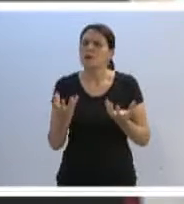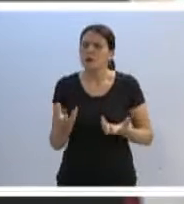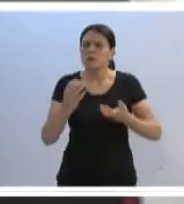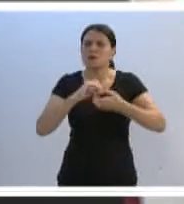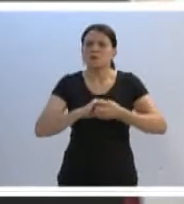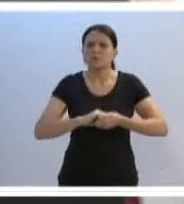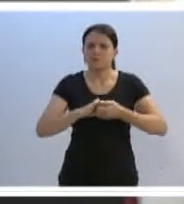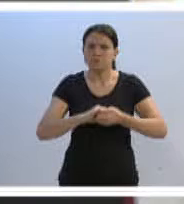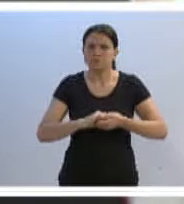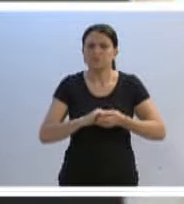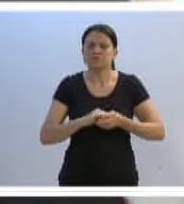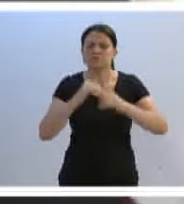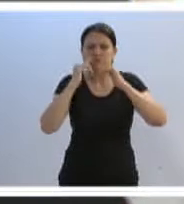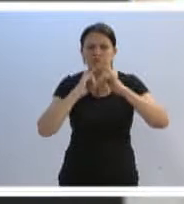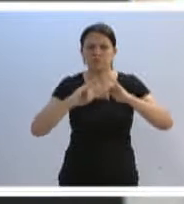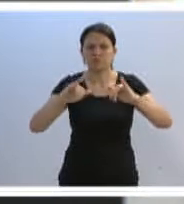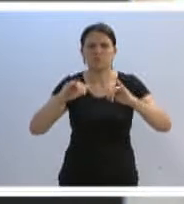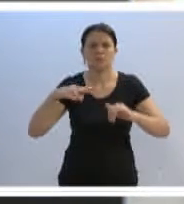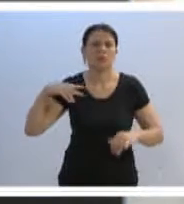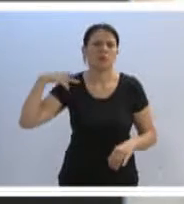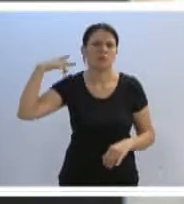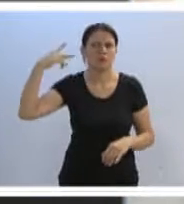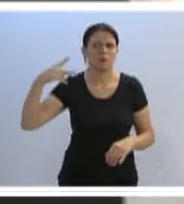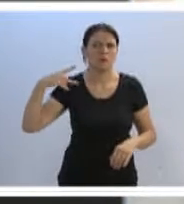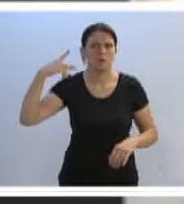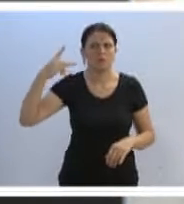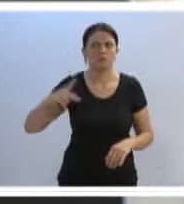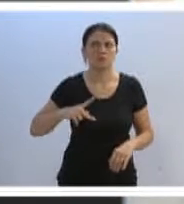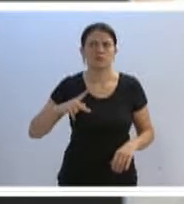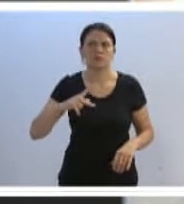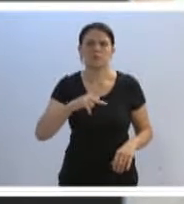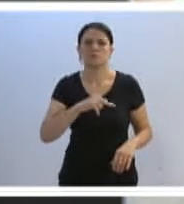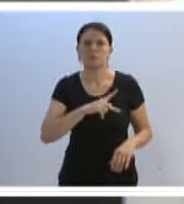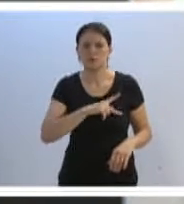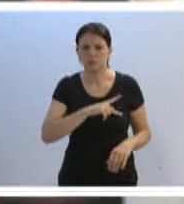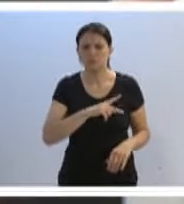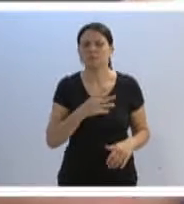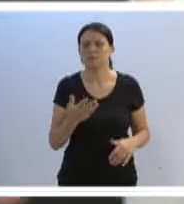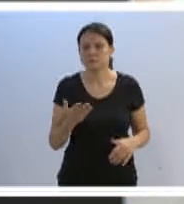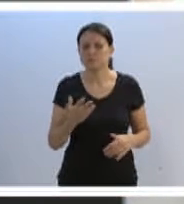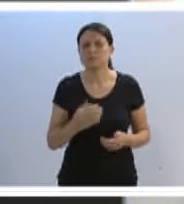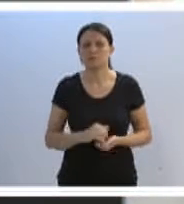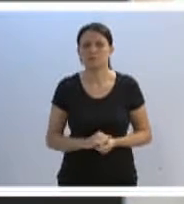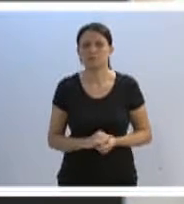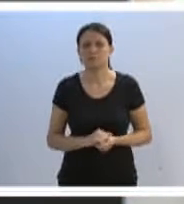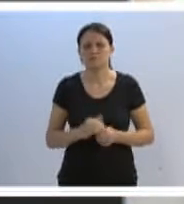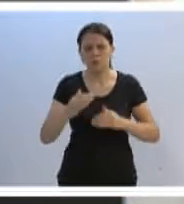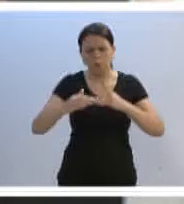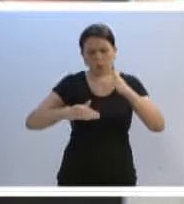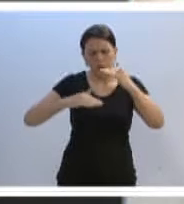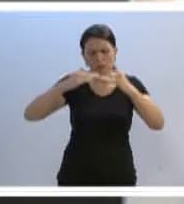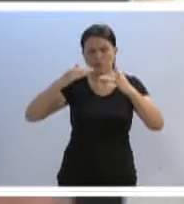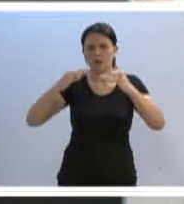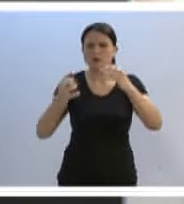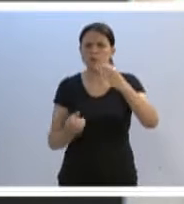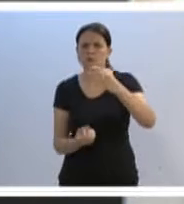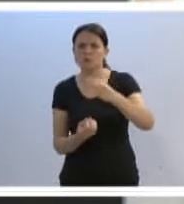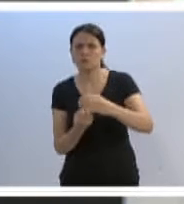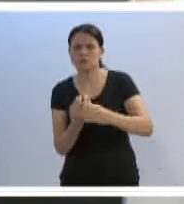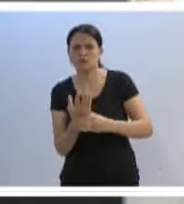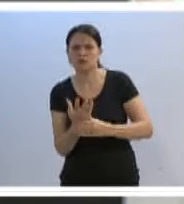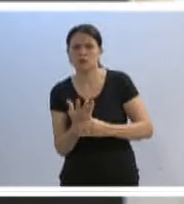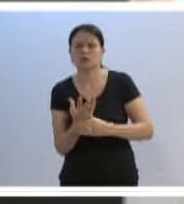pelo pronunciamento. De fato, é uma política pública que foi bacana, né, os avanços que teve, a criação